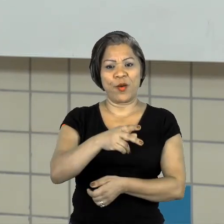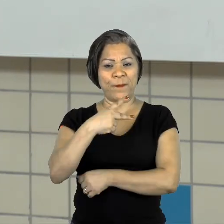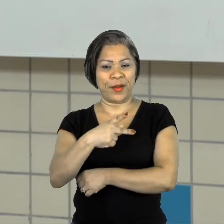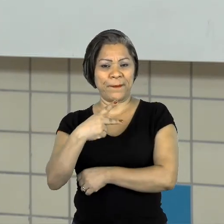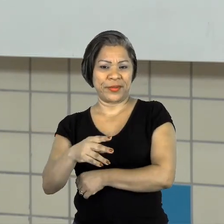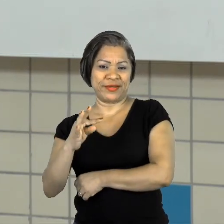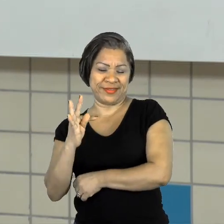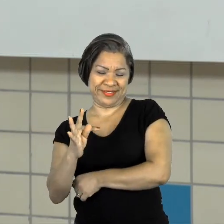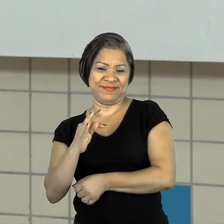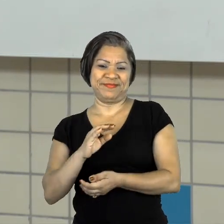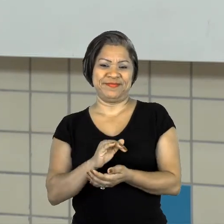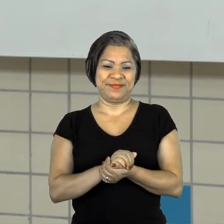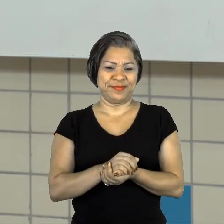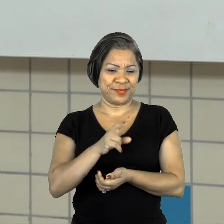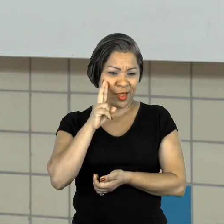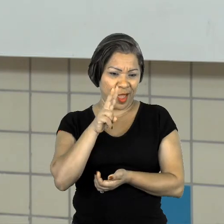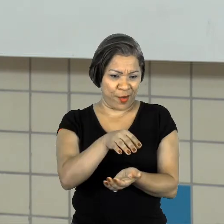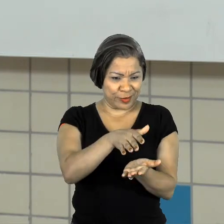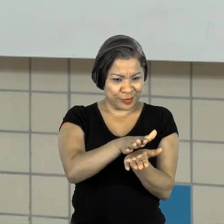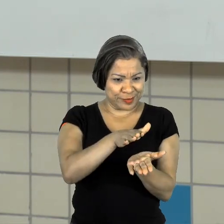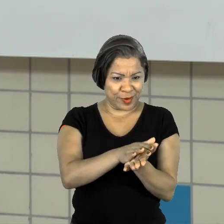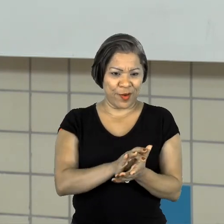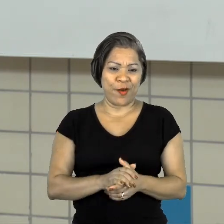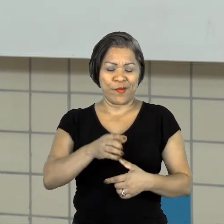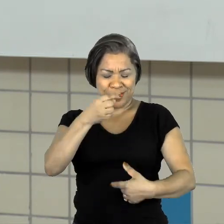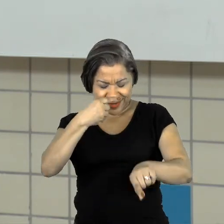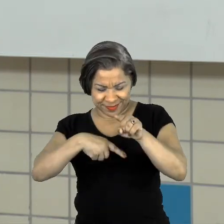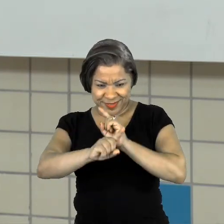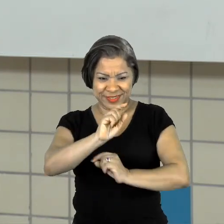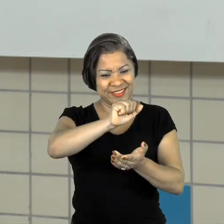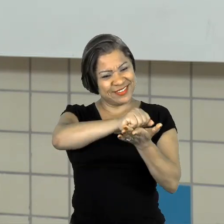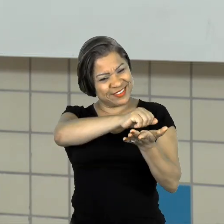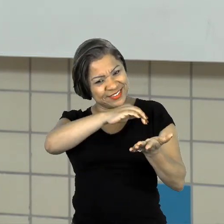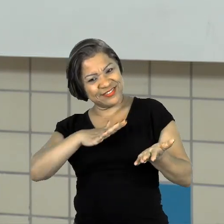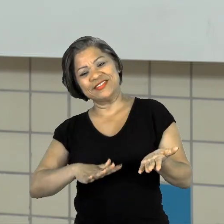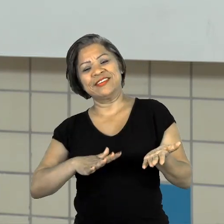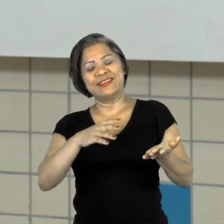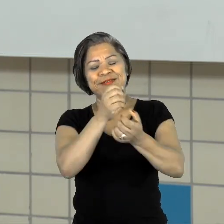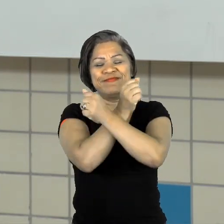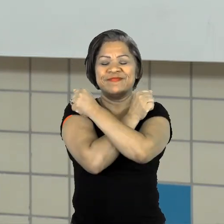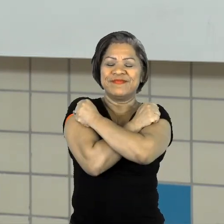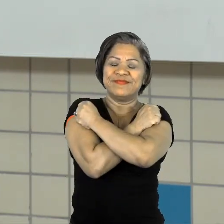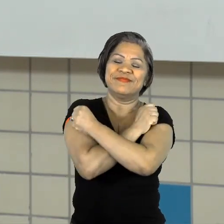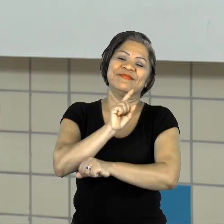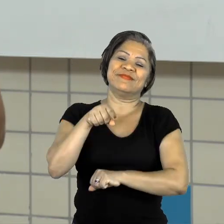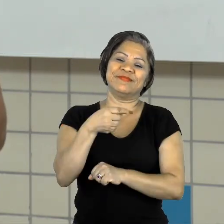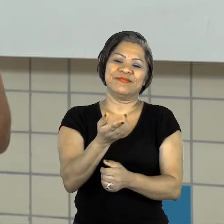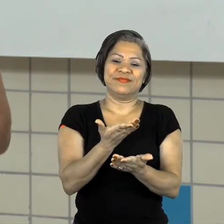bloco e sucesso nas suas atividades. Um grande abraço, até a próxima aula.